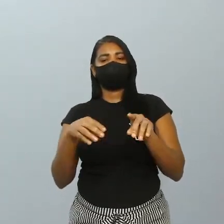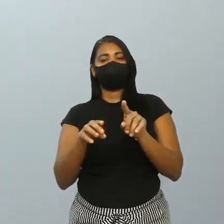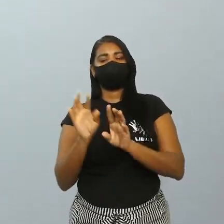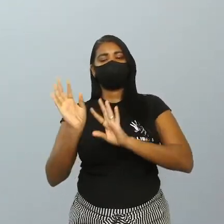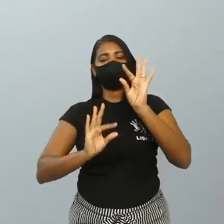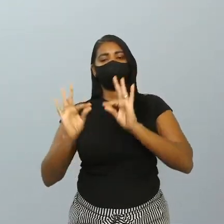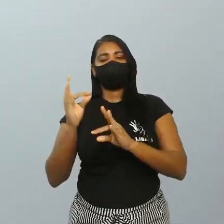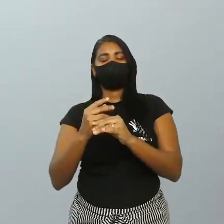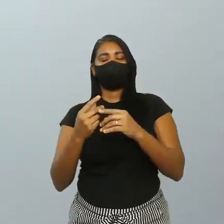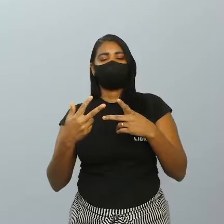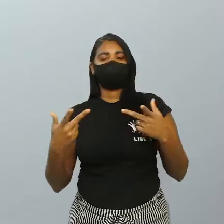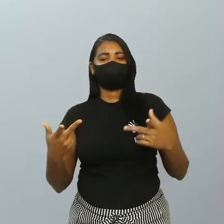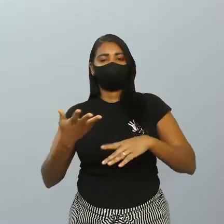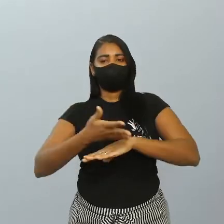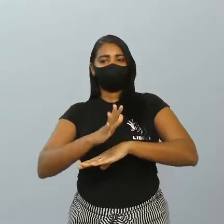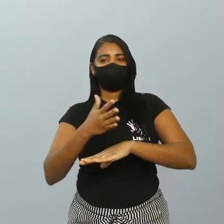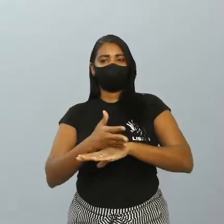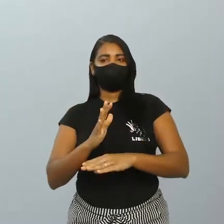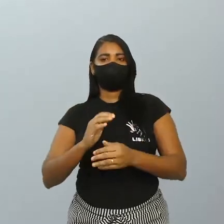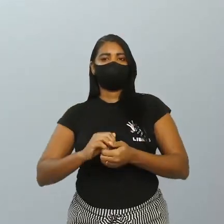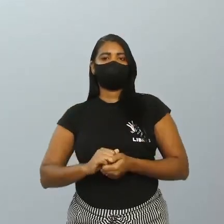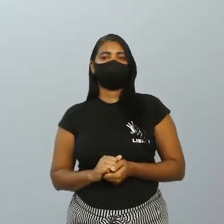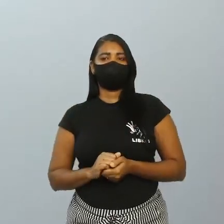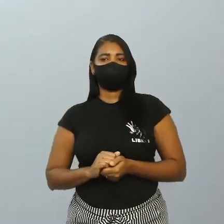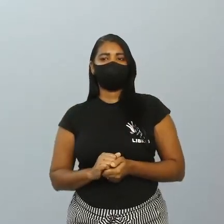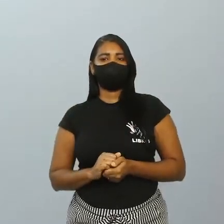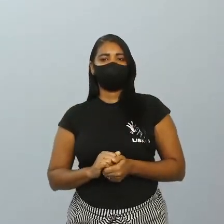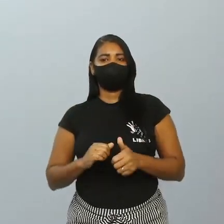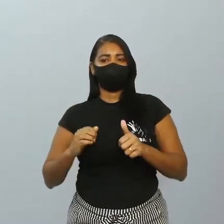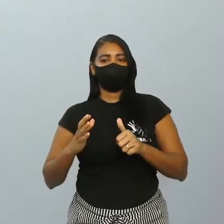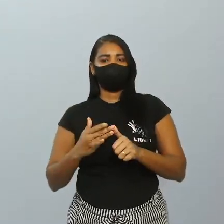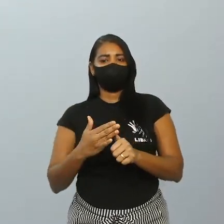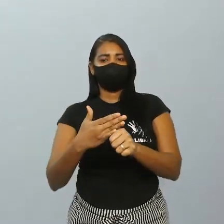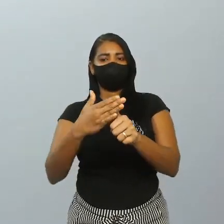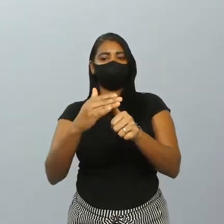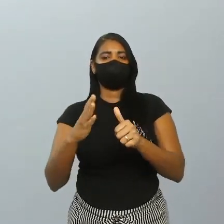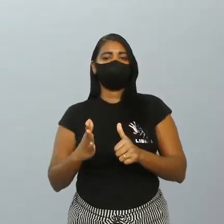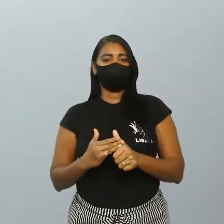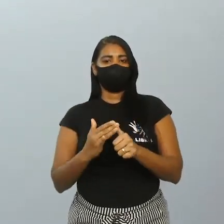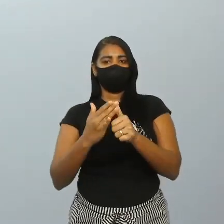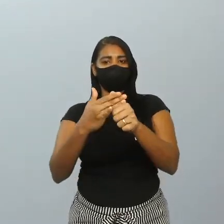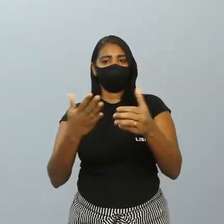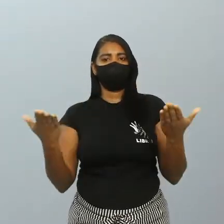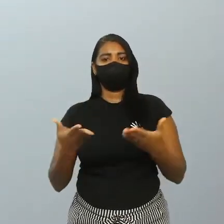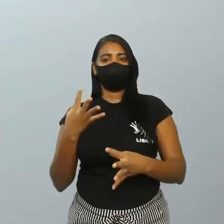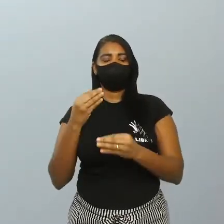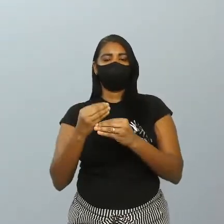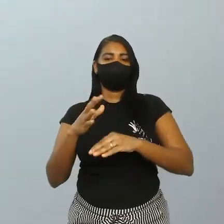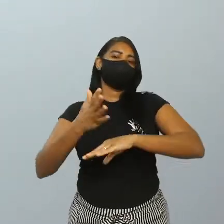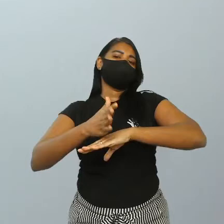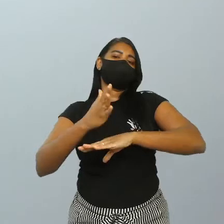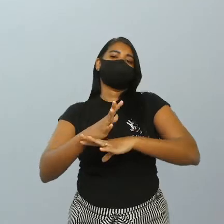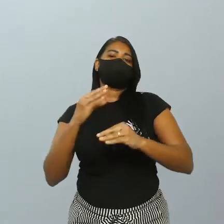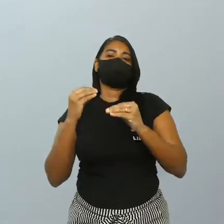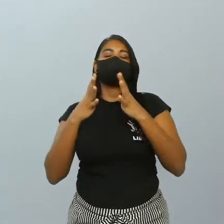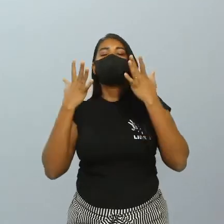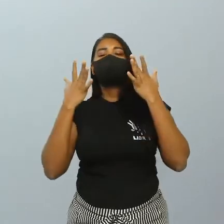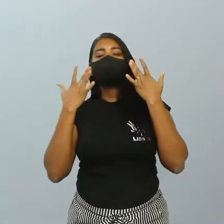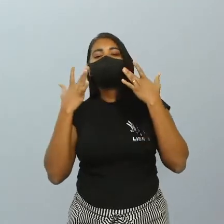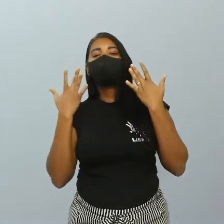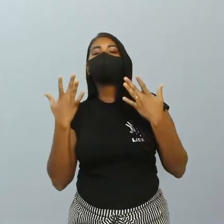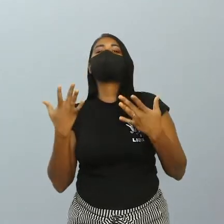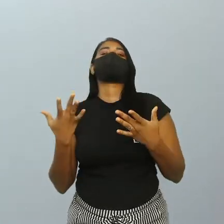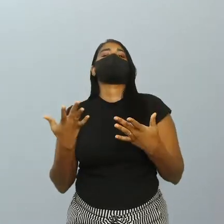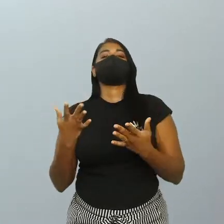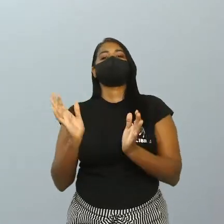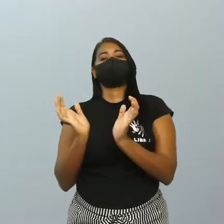elaborar algumas práticas e práticas artísticas muito positivas. Então a gente vai falar um pouquinho hoje sobre essas práticas artísticas, sobre esse